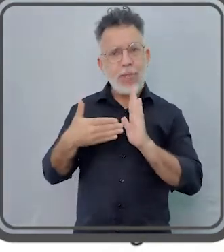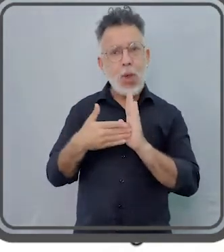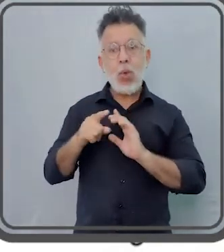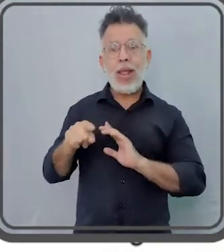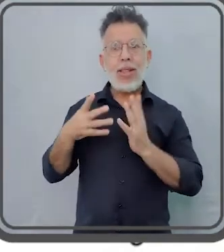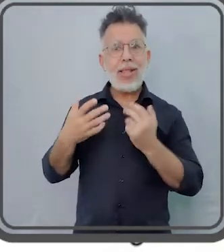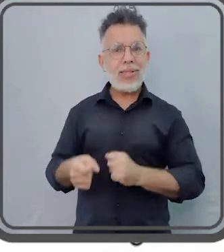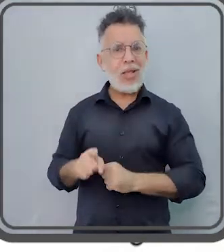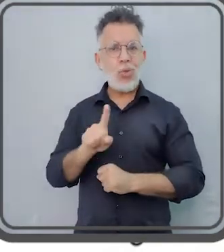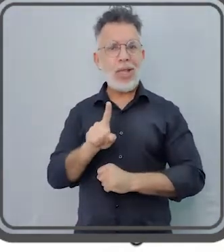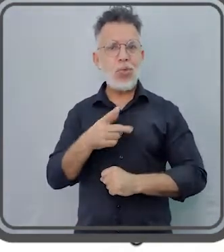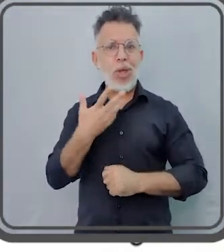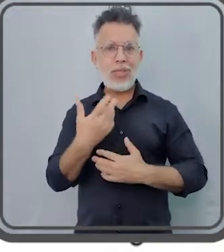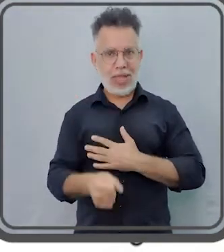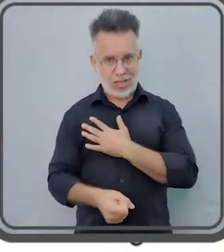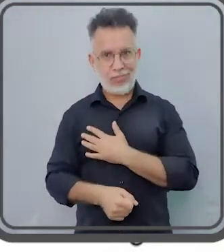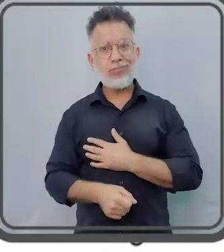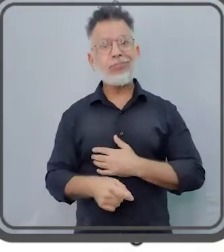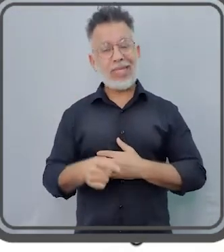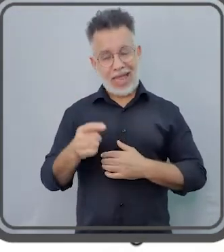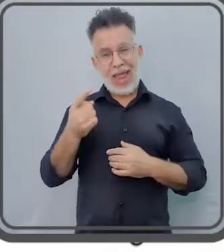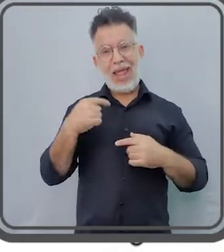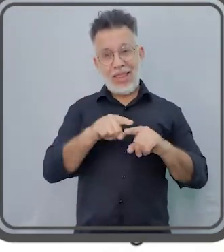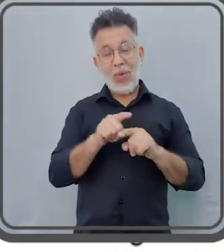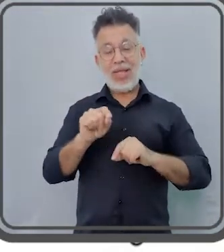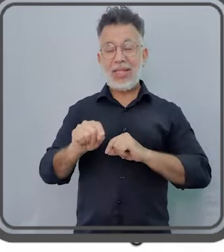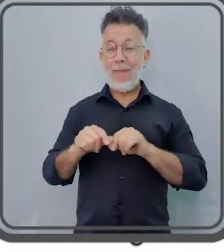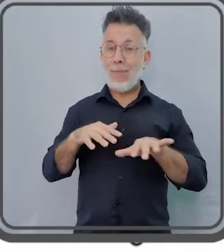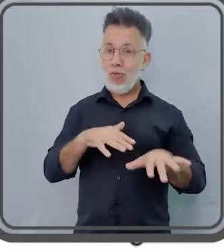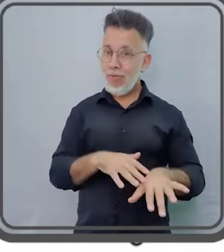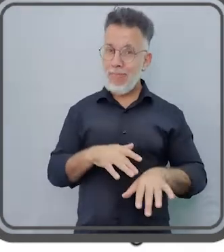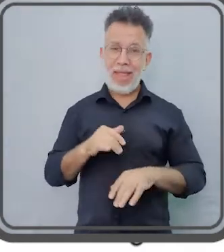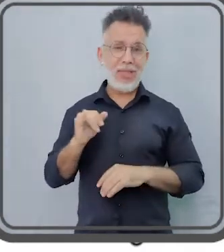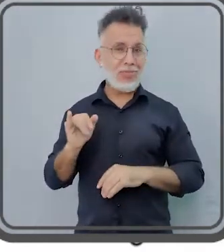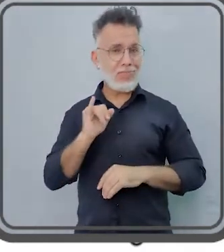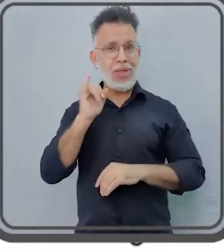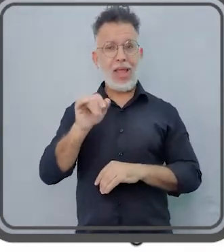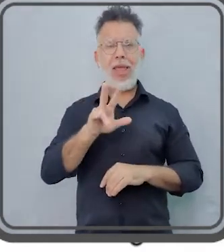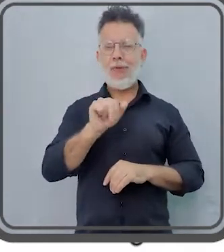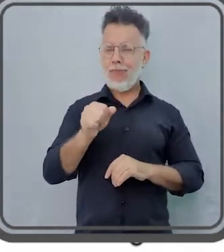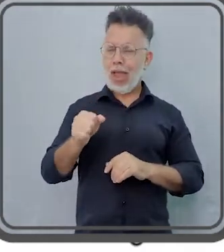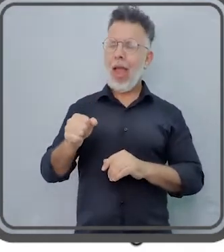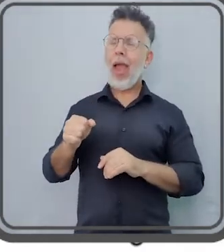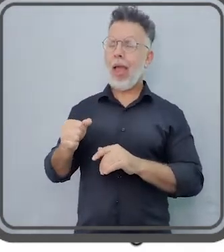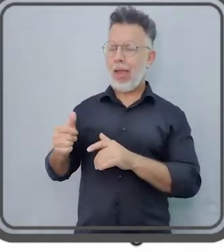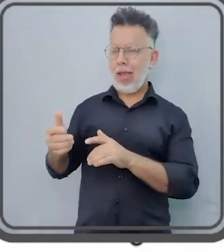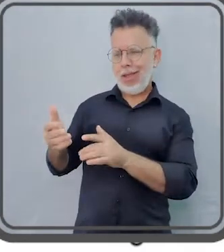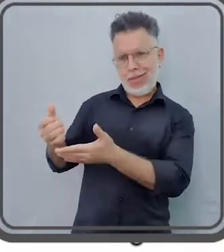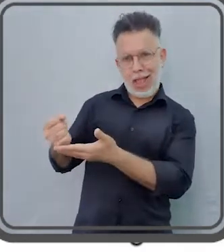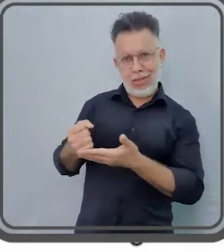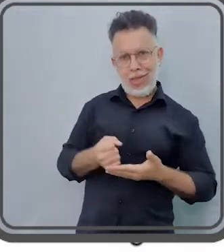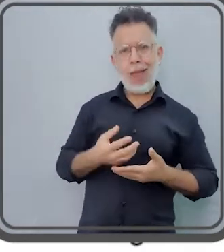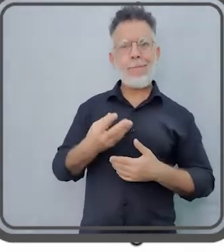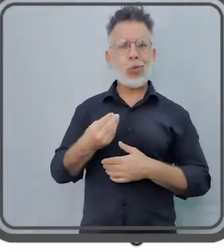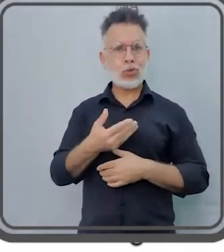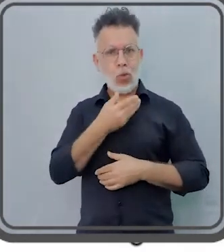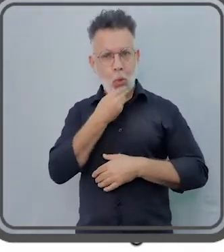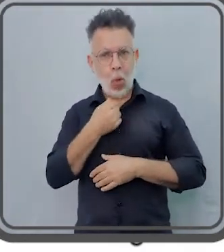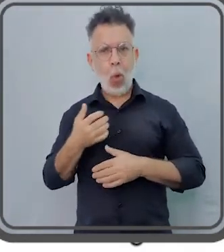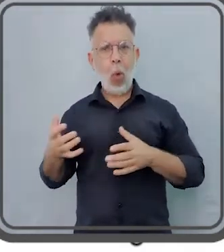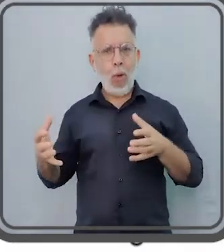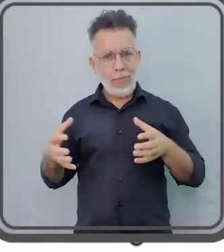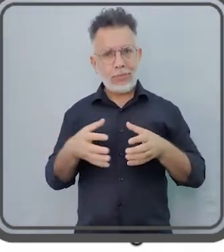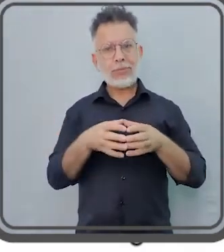aceitam, sabe? Então, eu acho que esse movimento inevitavelmente vai puxar muitos homens, né? Mas eu ainda acho que os